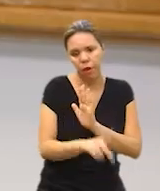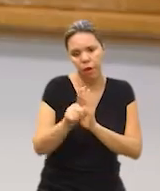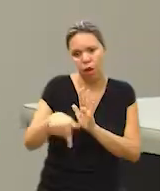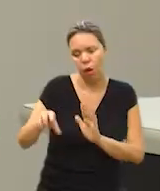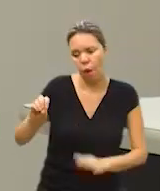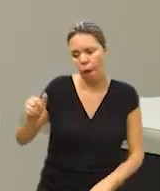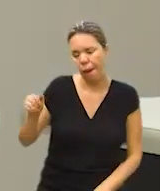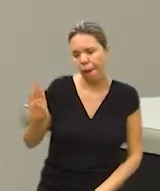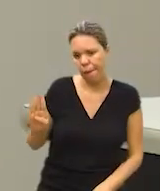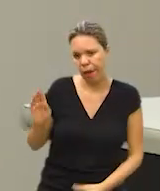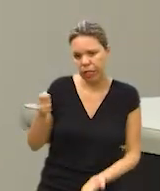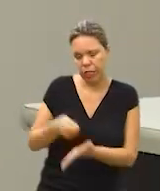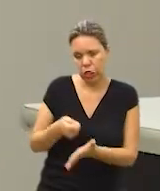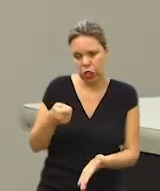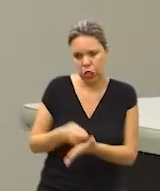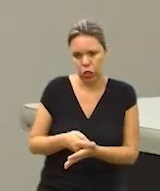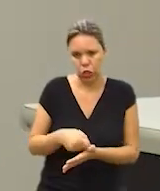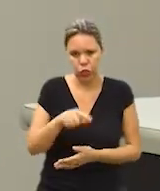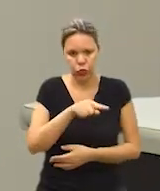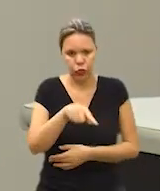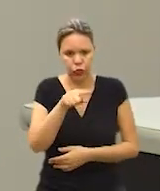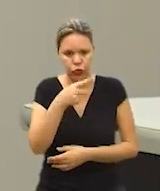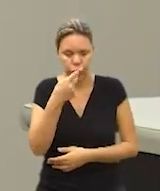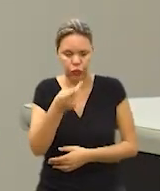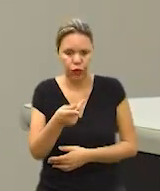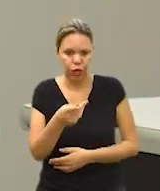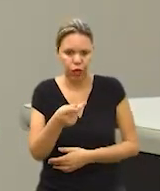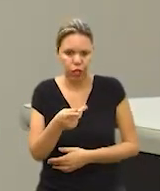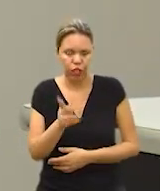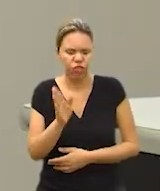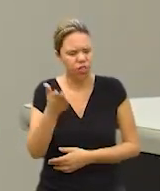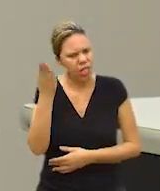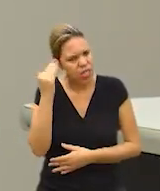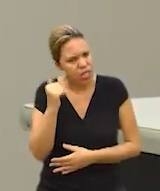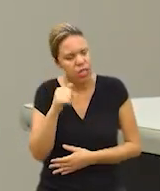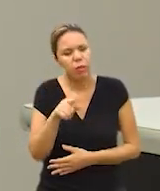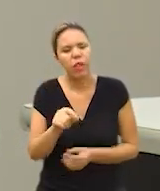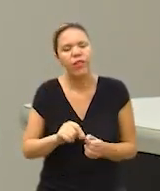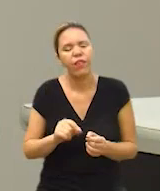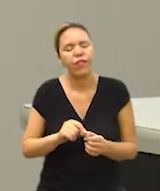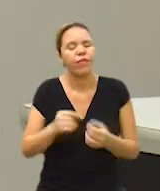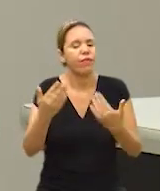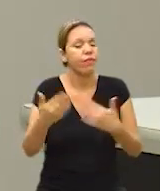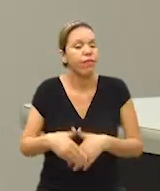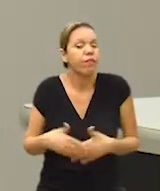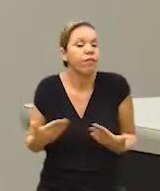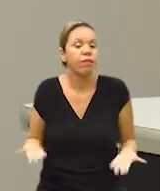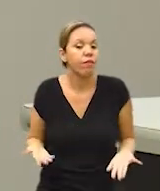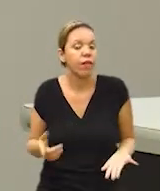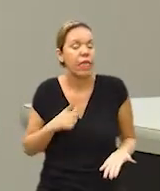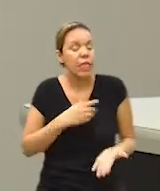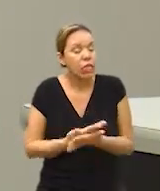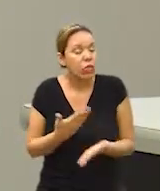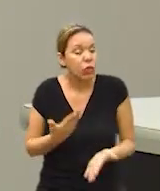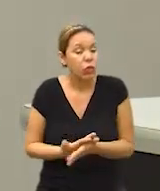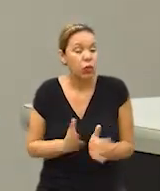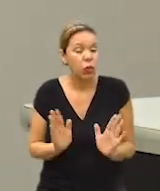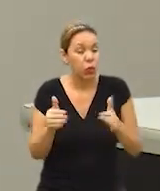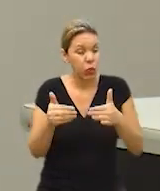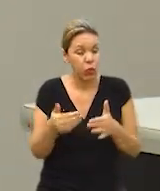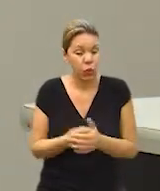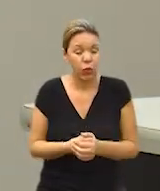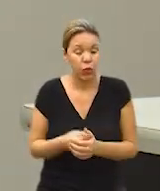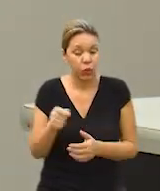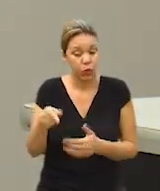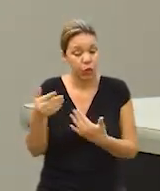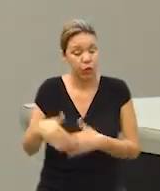OAB exige. Agora, vocês falaram muito dessa questão de ele já saber que ele vai fazer essa prova, que ele tem que estudar especificamente